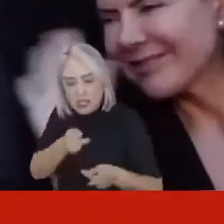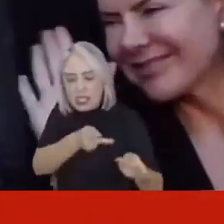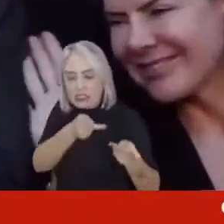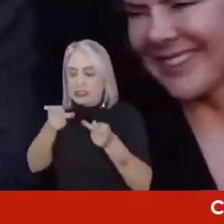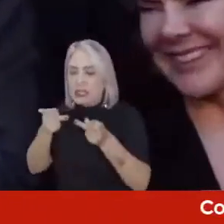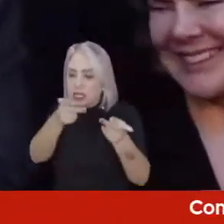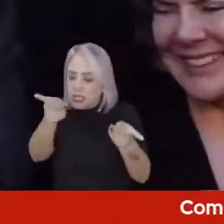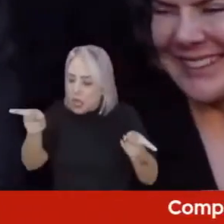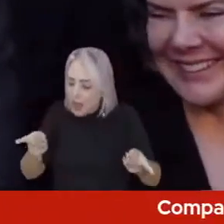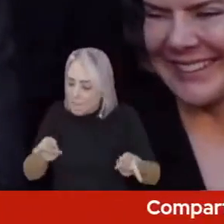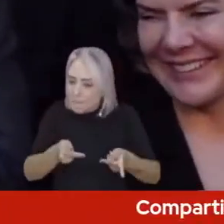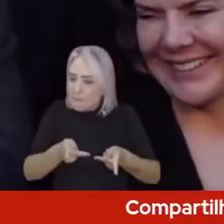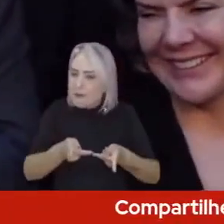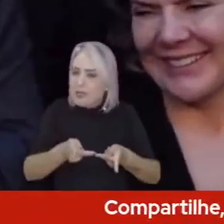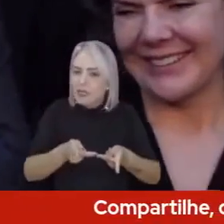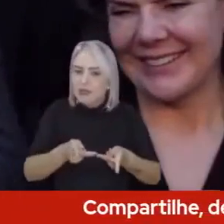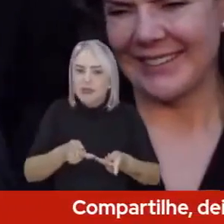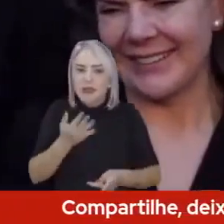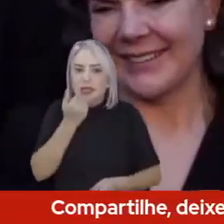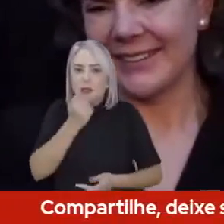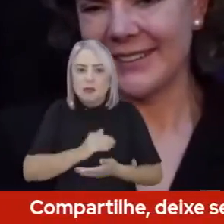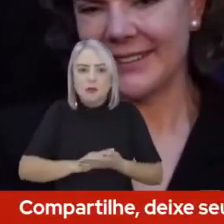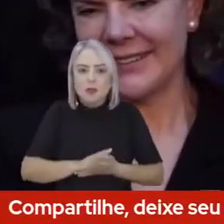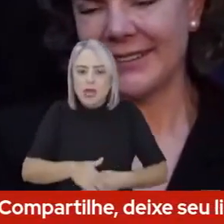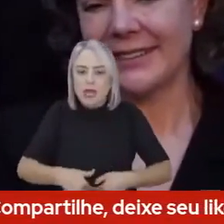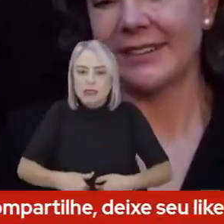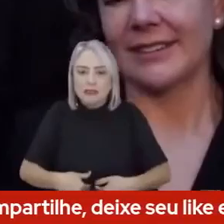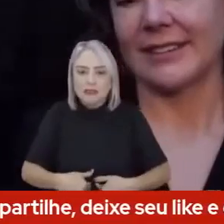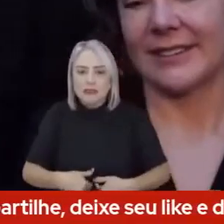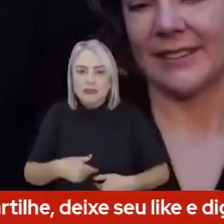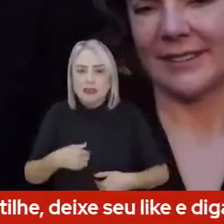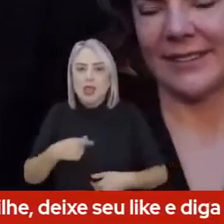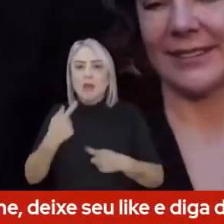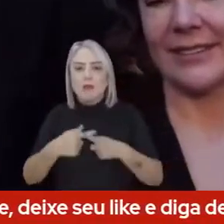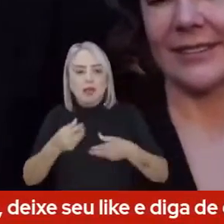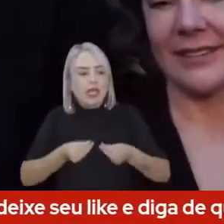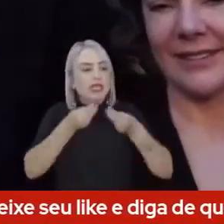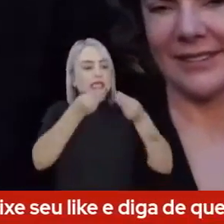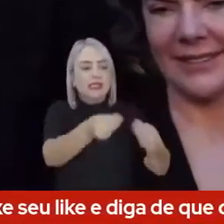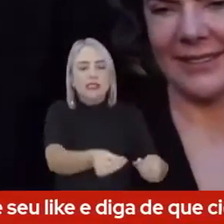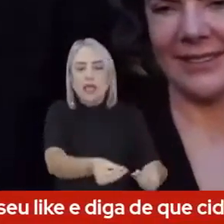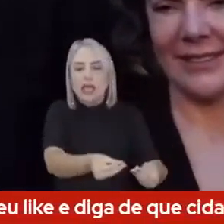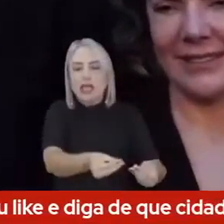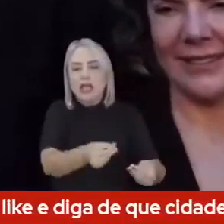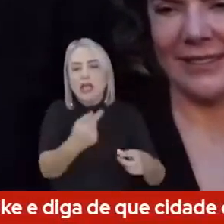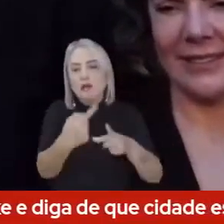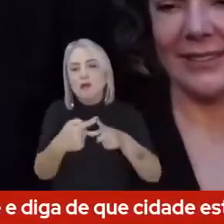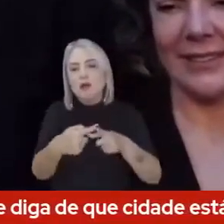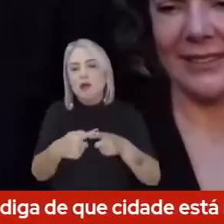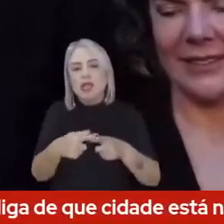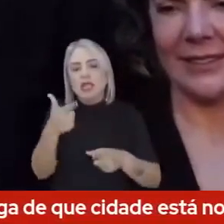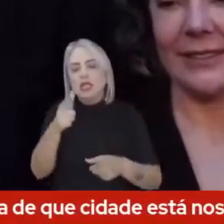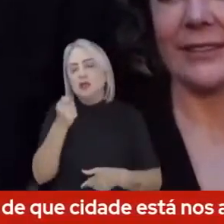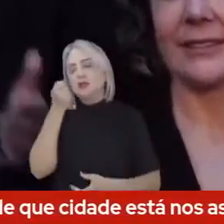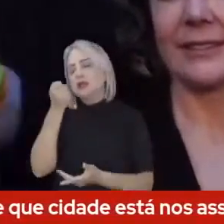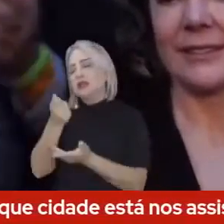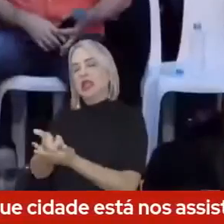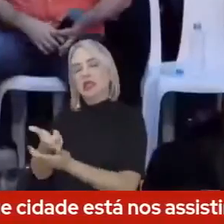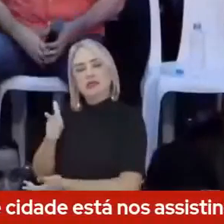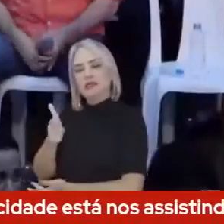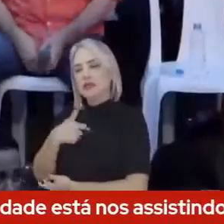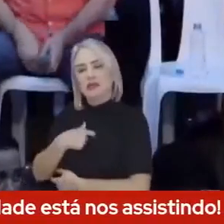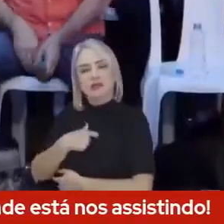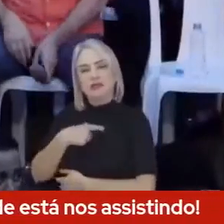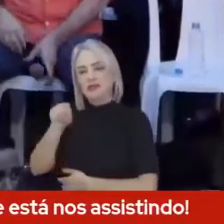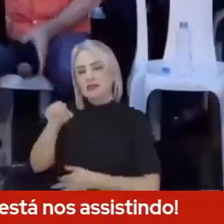entregando uma pizza sem comer, porque ele entrega aquilo que ele não tem dinheiro para comprar. E não é justo nesse país a